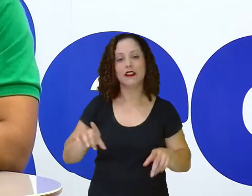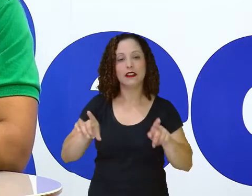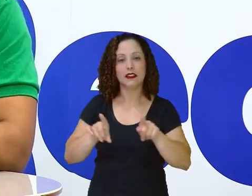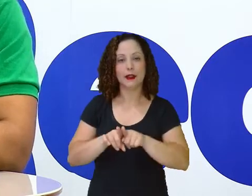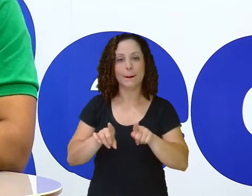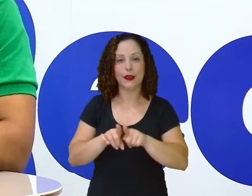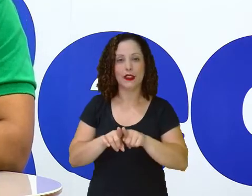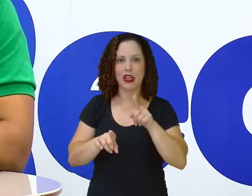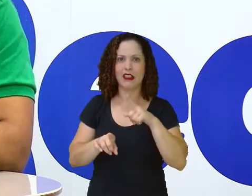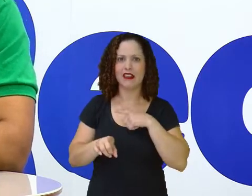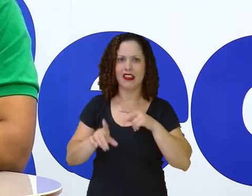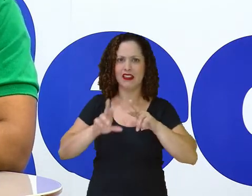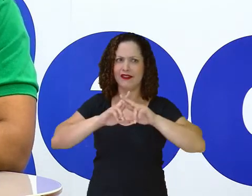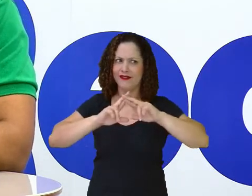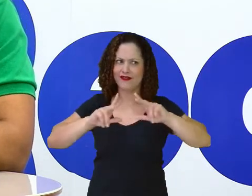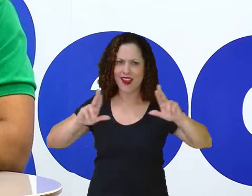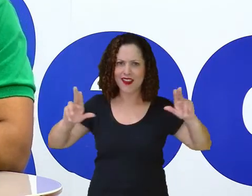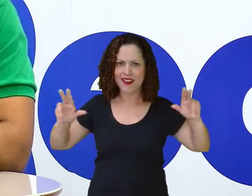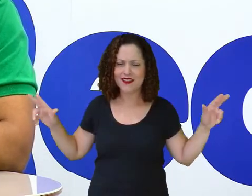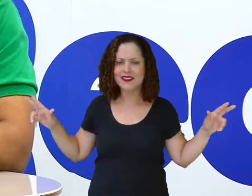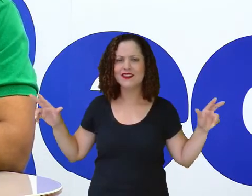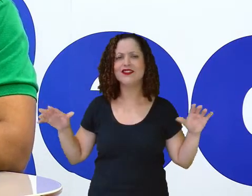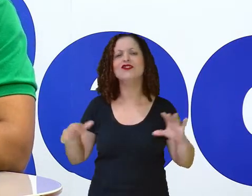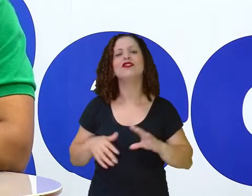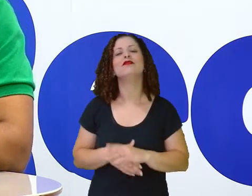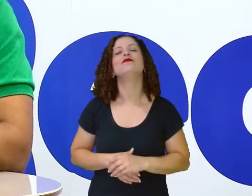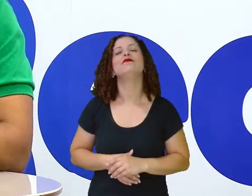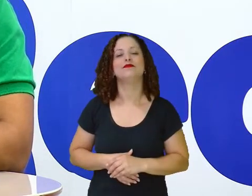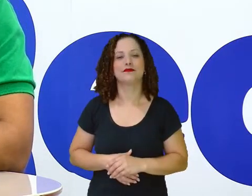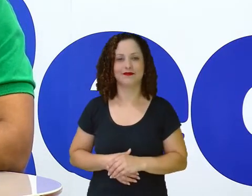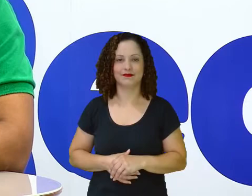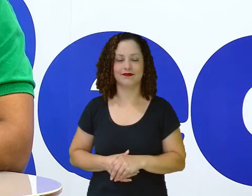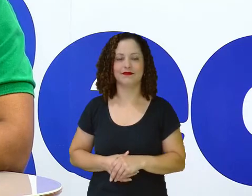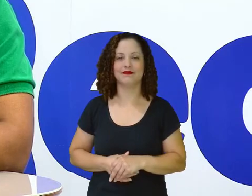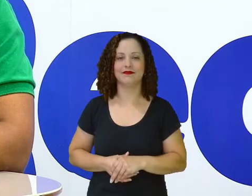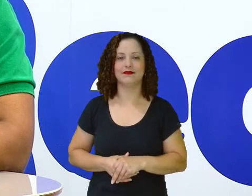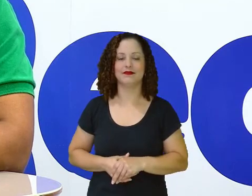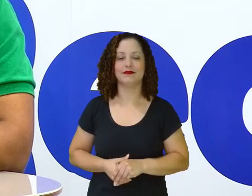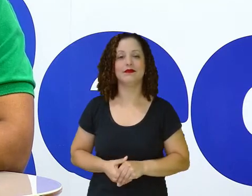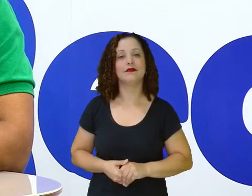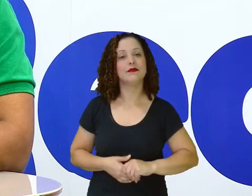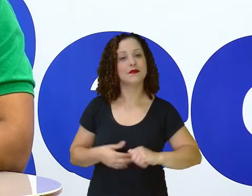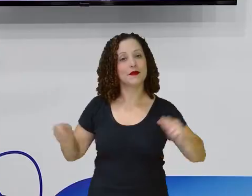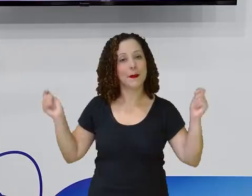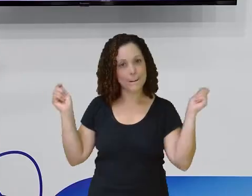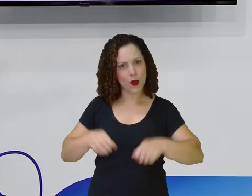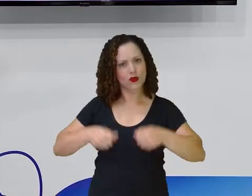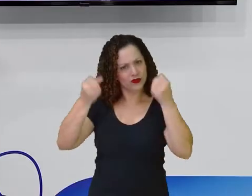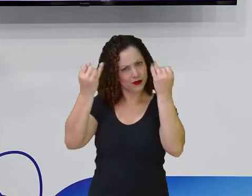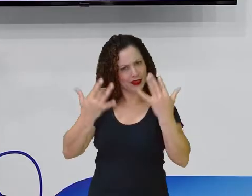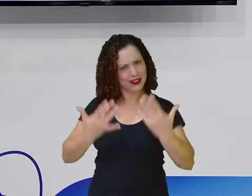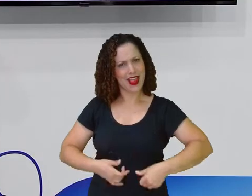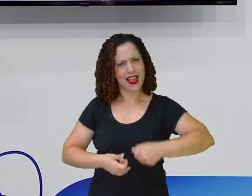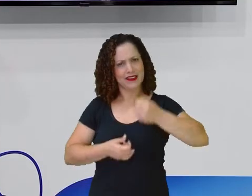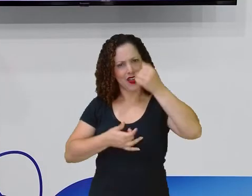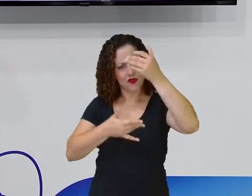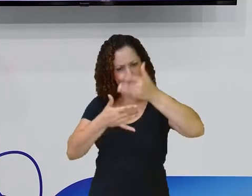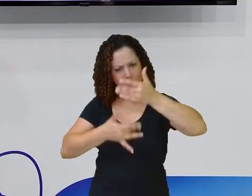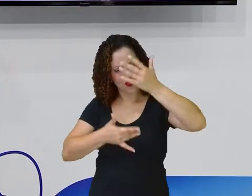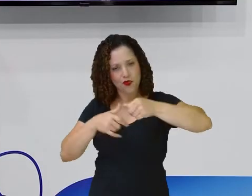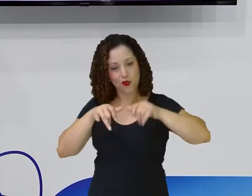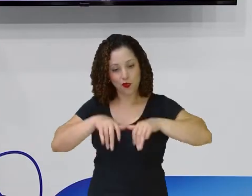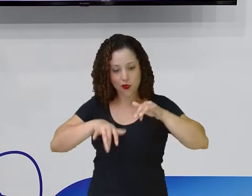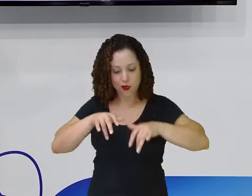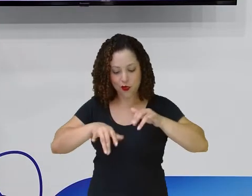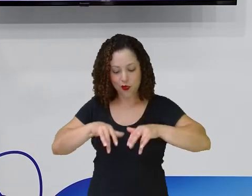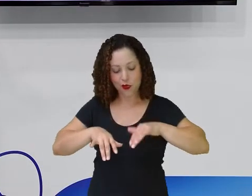que tem muitas diferenças. Não especificou ainda, mas também disse que tem muitas diferenças. Então já pode colocar, Regina. Eu tinha dito que ia querer sua primeira